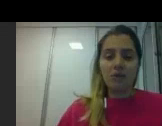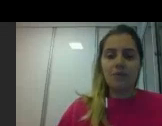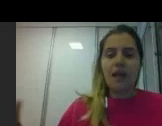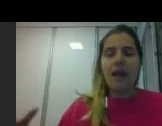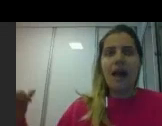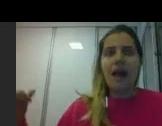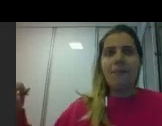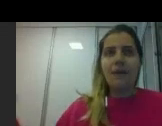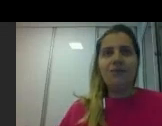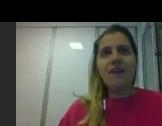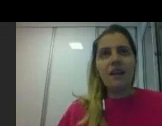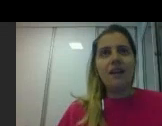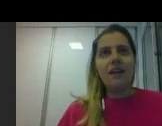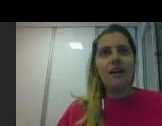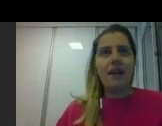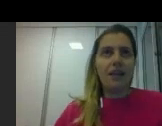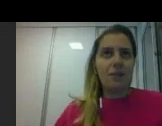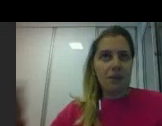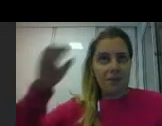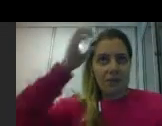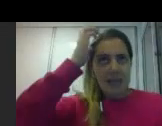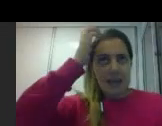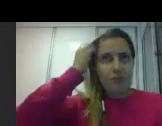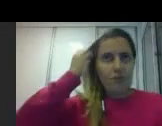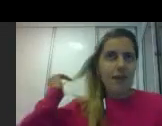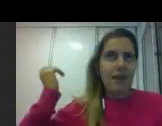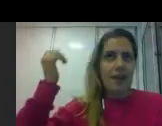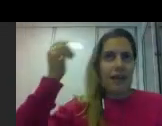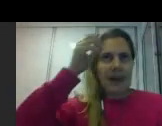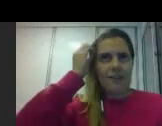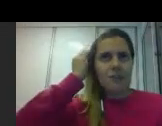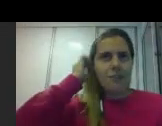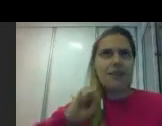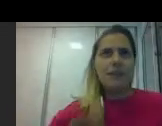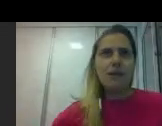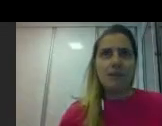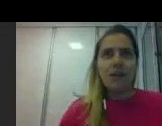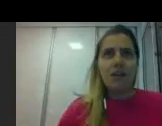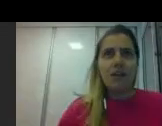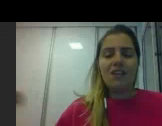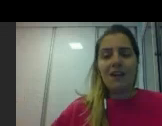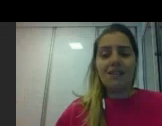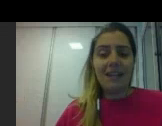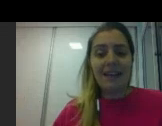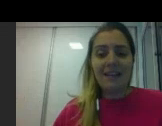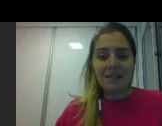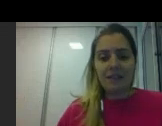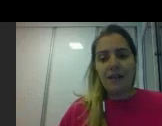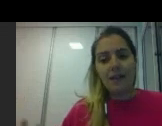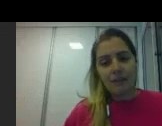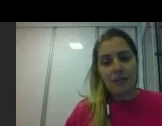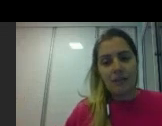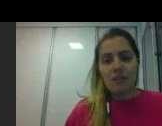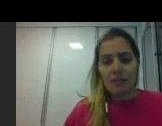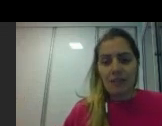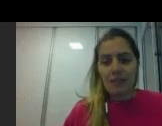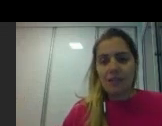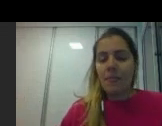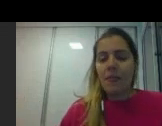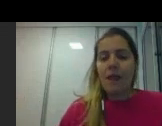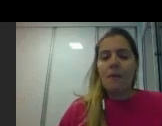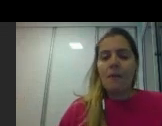esposo é canhoto. A minha filha, ela tem manifestado a expressão de que ela será destra. Ainda não